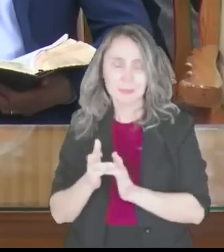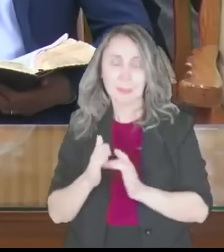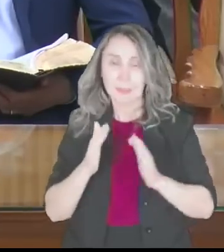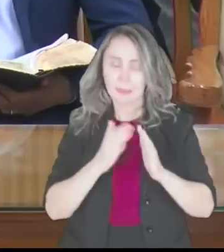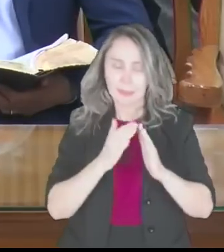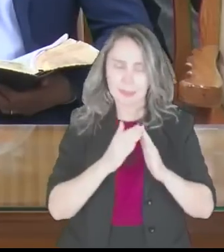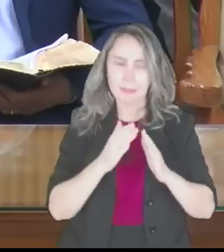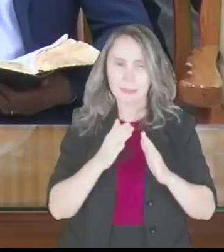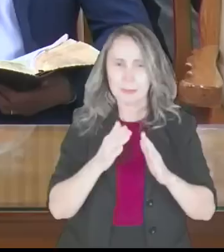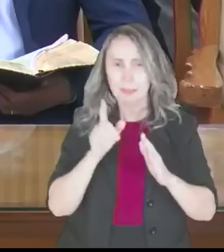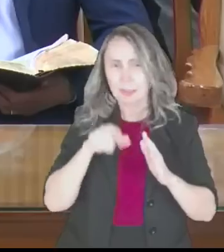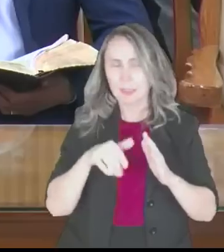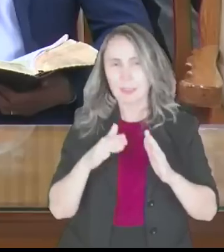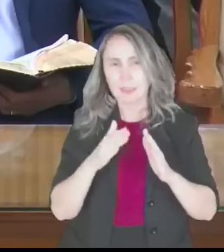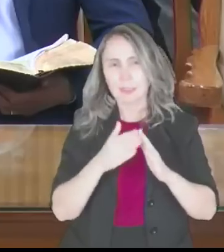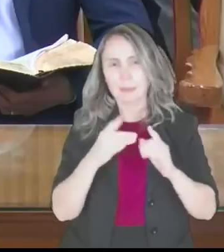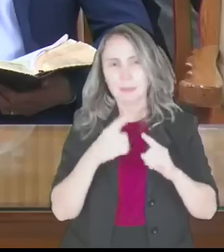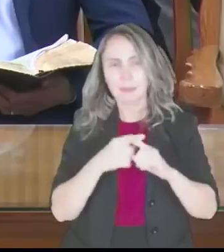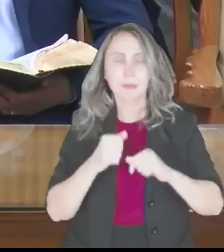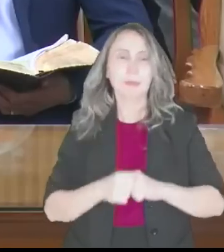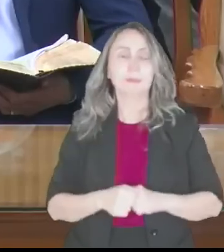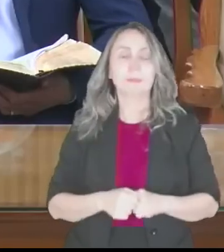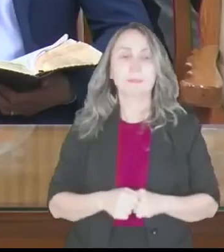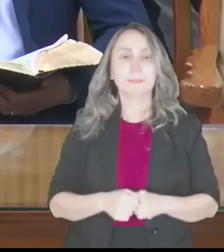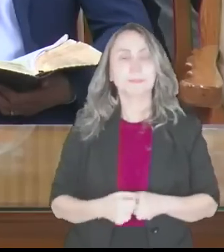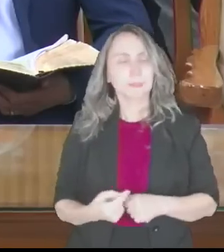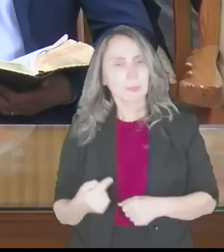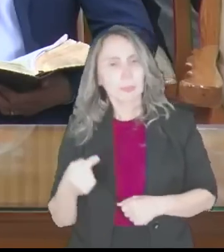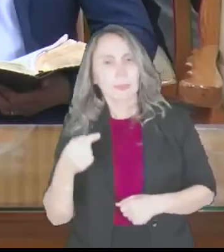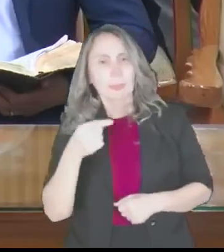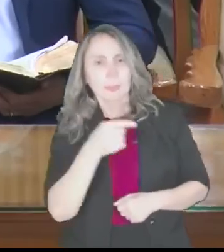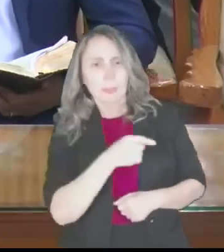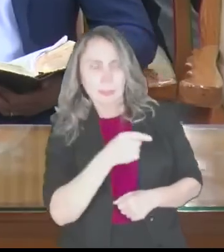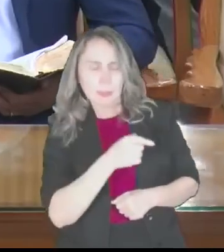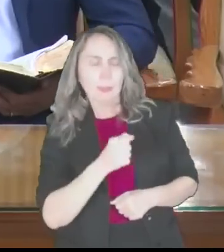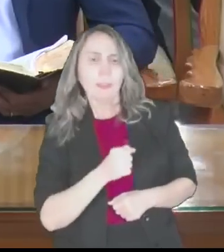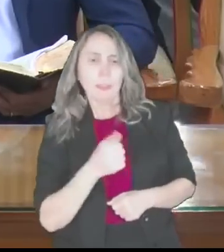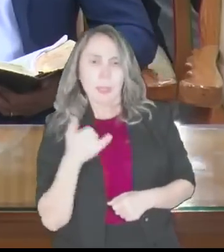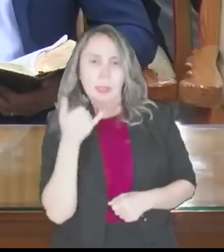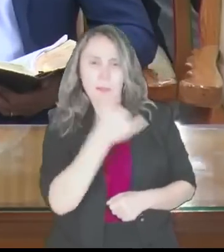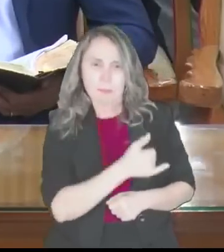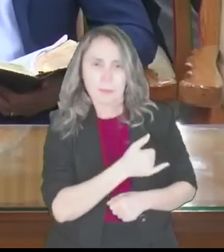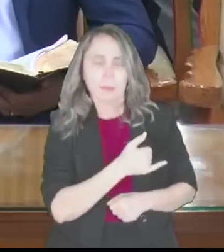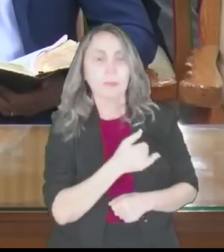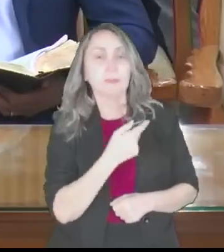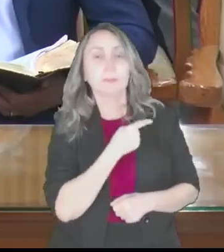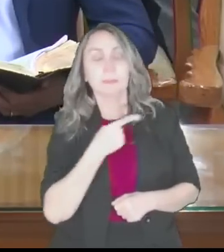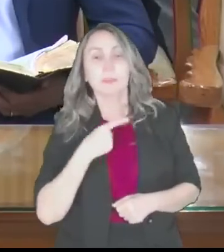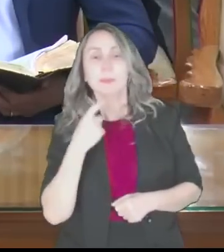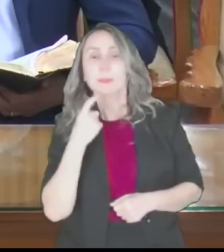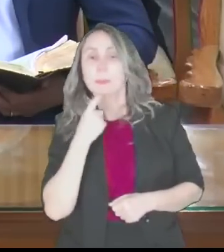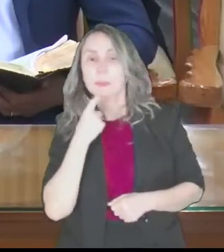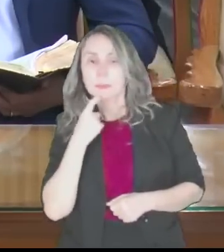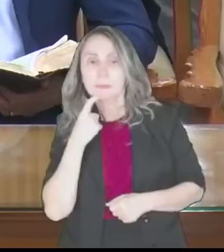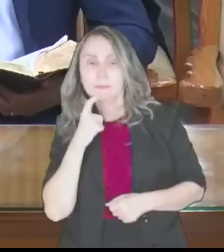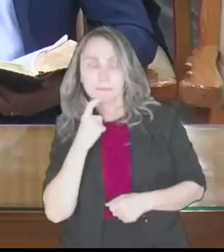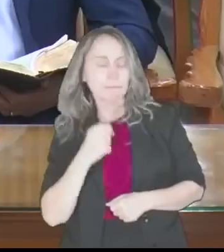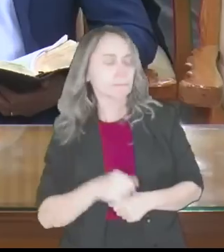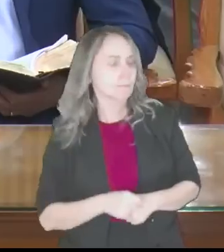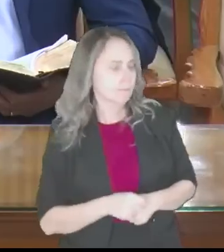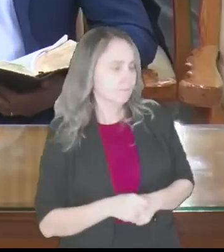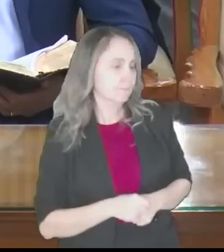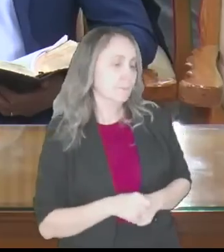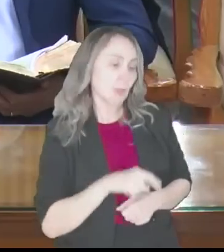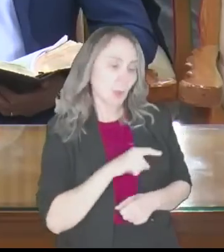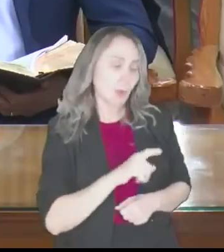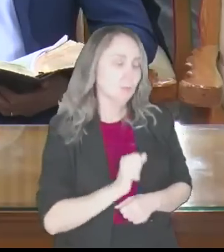ele não era pastor ainda. Eu disse, Alberto, não vamos mais na casa de ninguém. Não é para ir na casa de ninguém, porque o Espírito Santo me revelou que Jesus